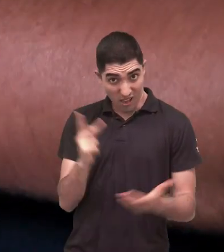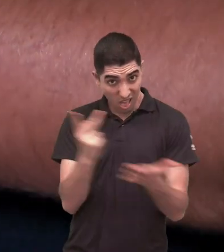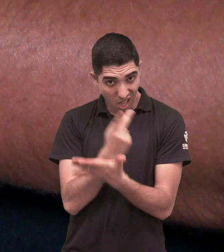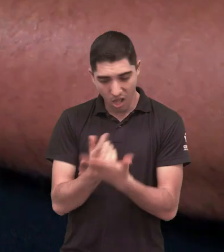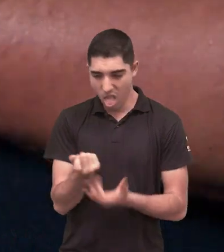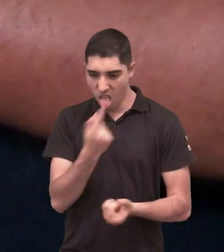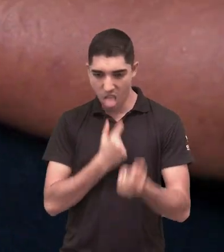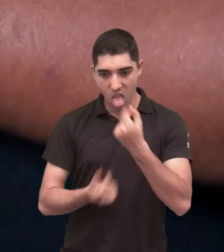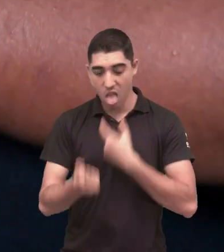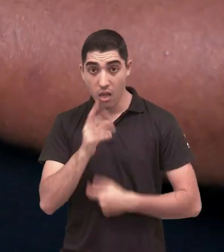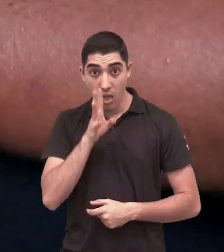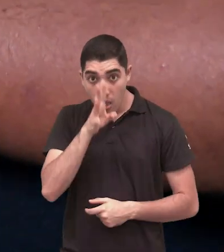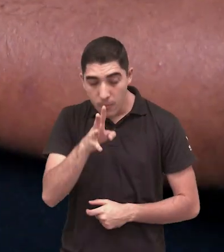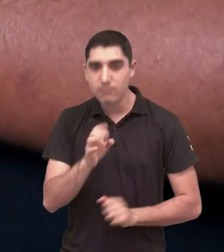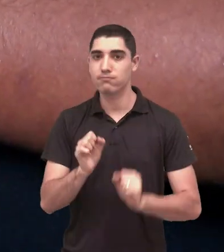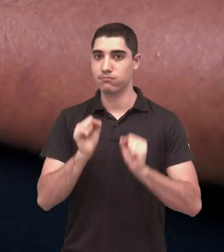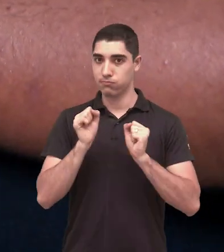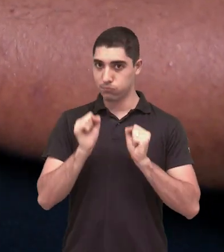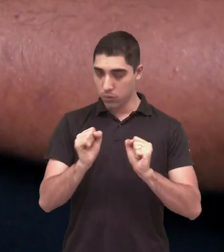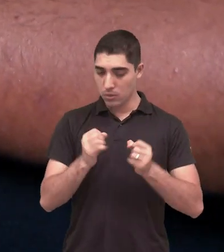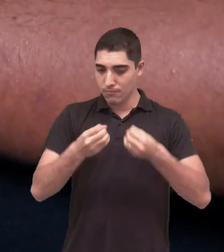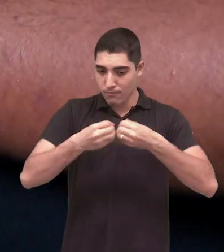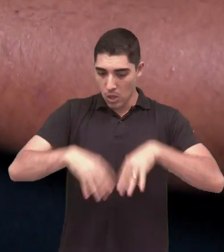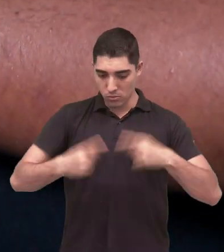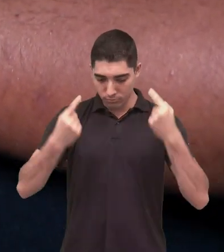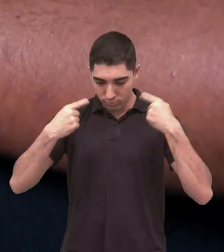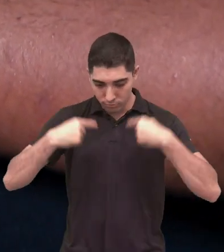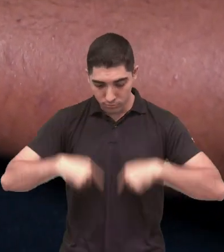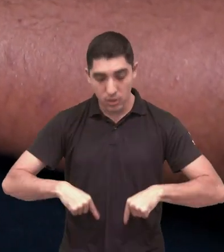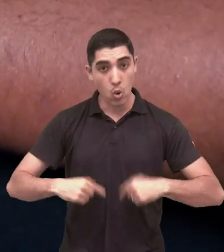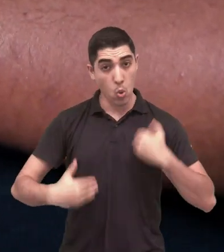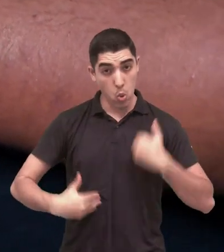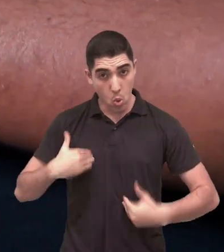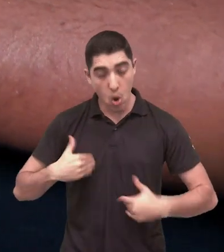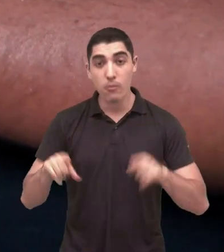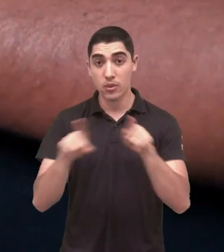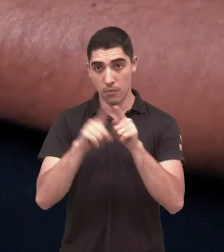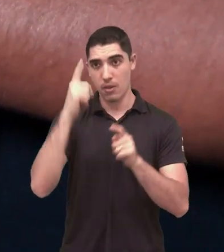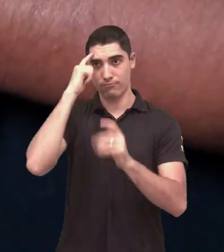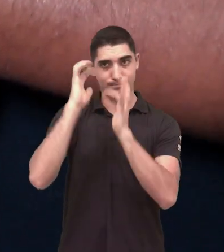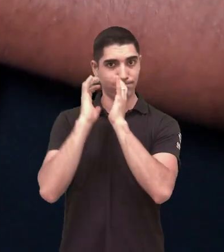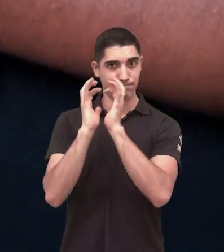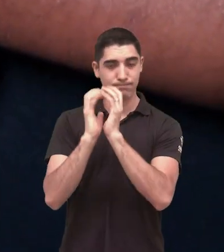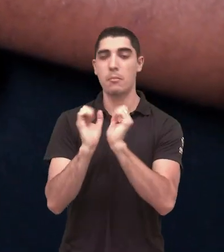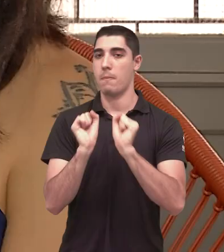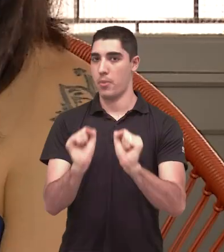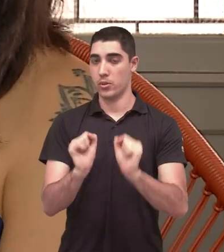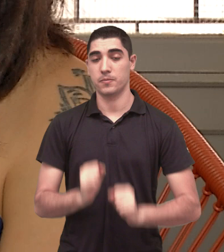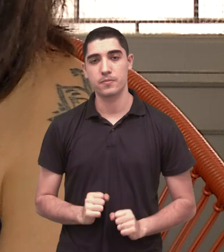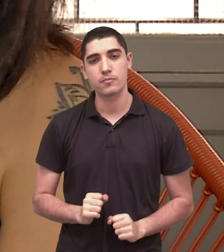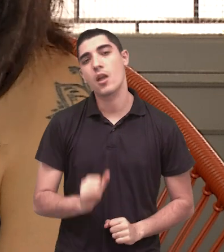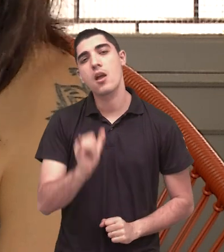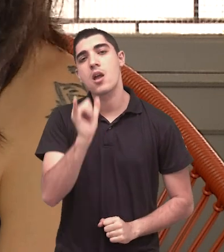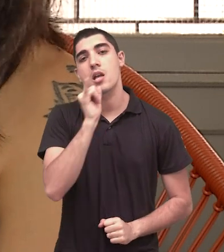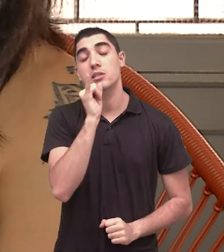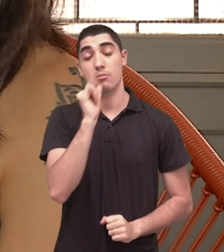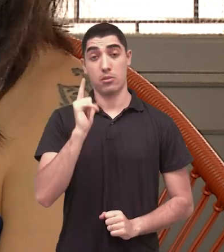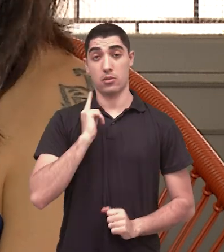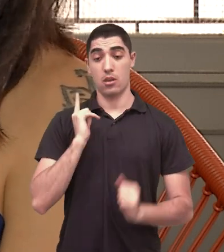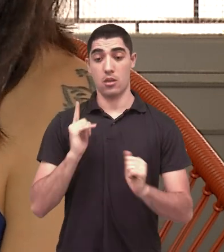incorreta, esses medicamentos podem causar vários efeitos colaterais físicos e psicológicos. A gente tem, por exemplo, a